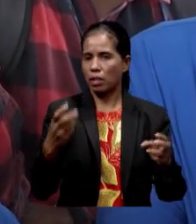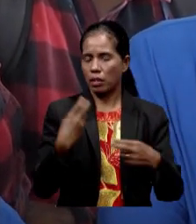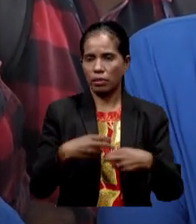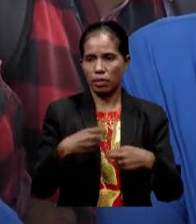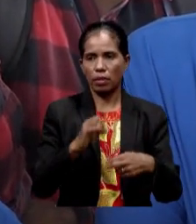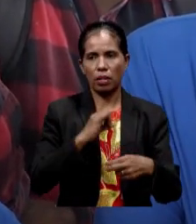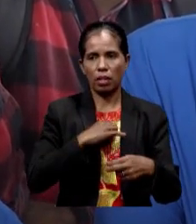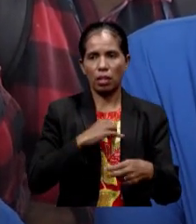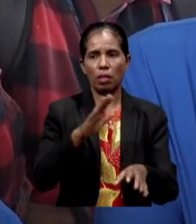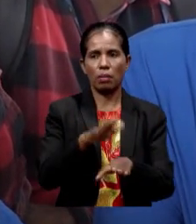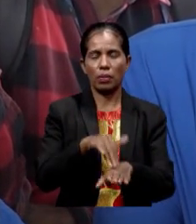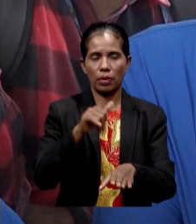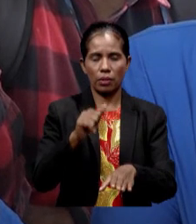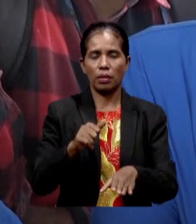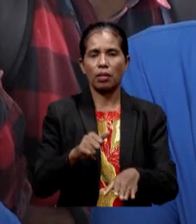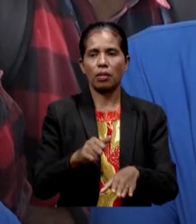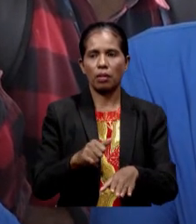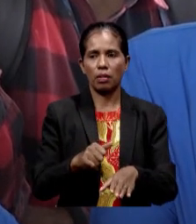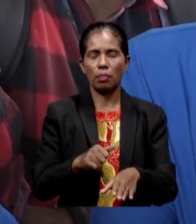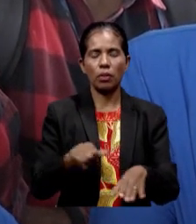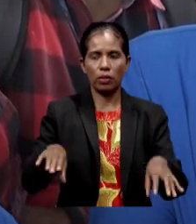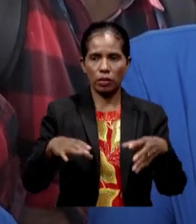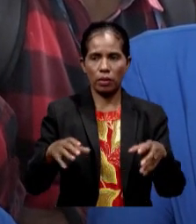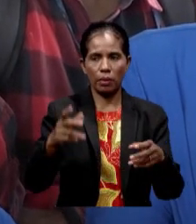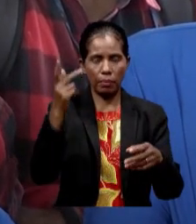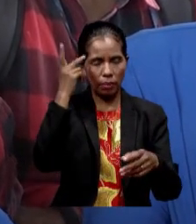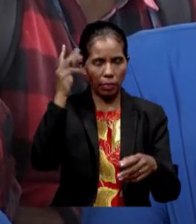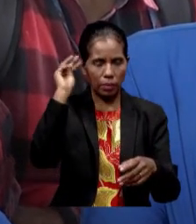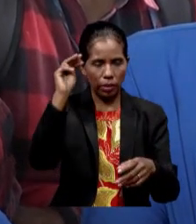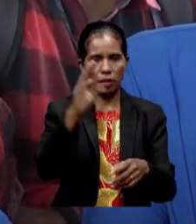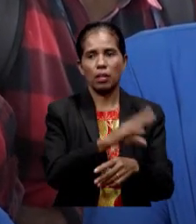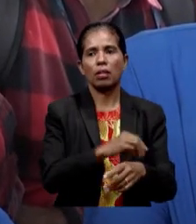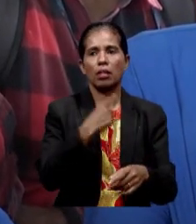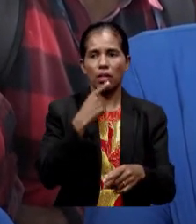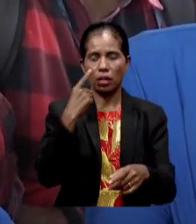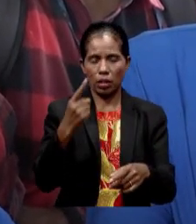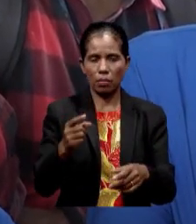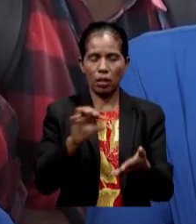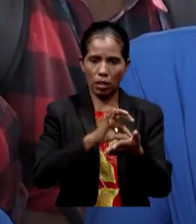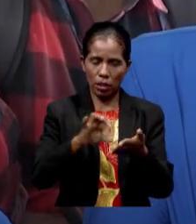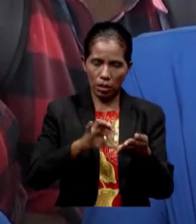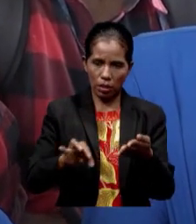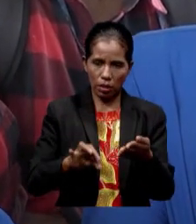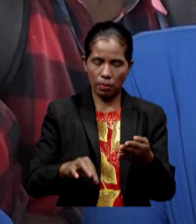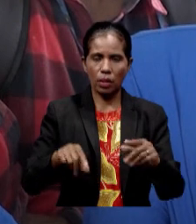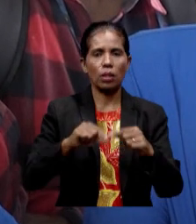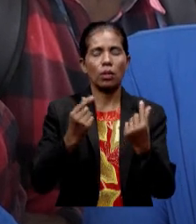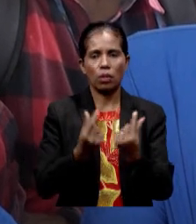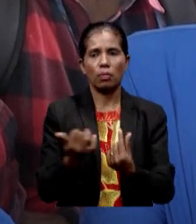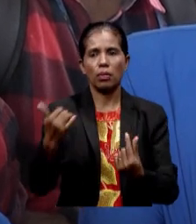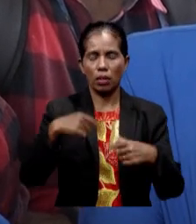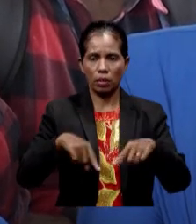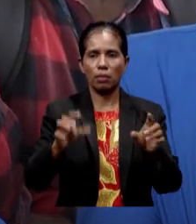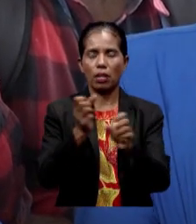hal recrutamento recrutamento ne ida suslens primeiro ministro as ministro interior maka autoriza dia maka sina e ba equipa serneme maka tuba